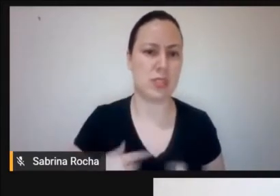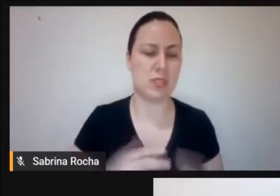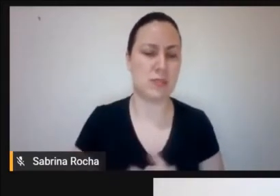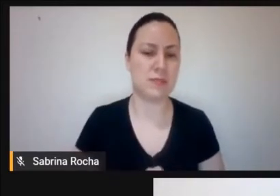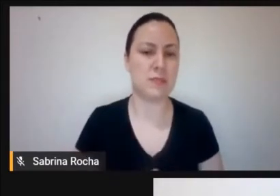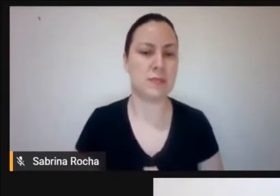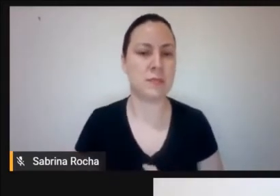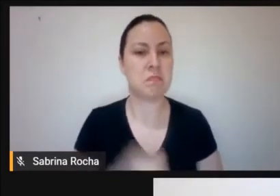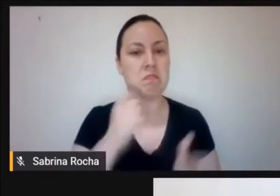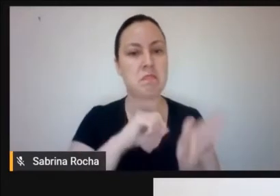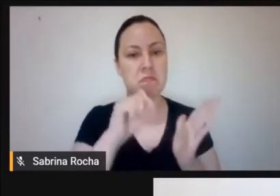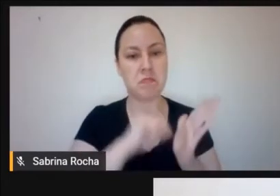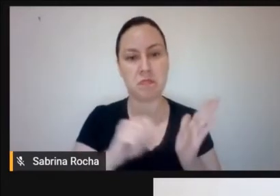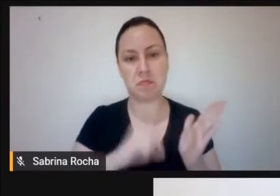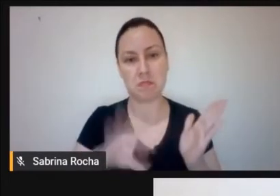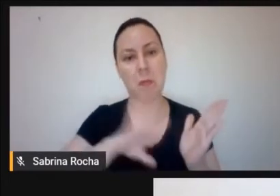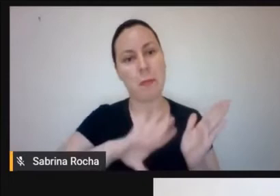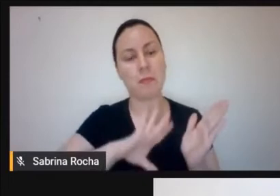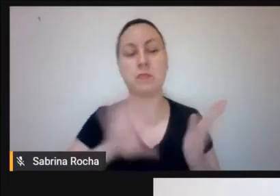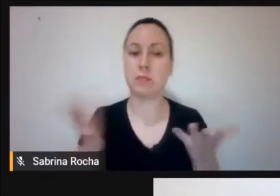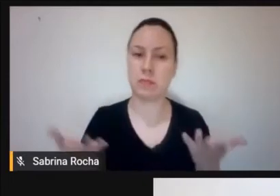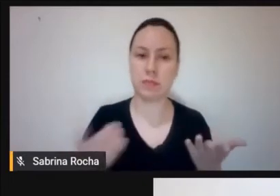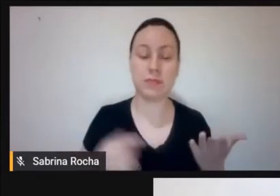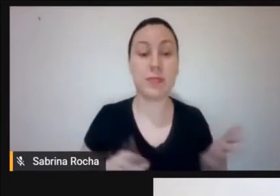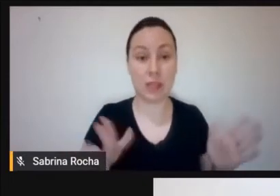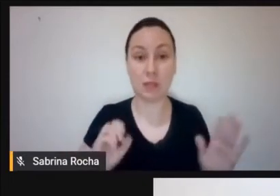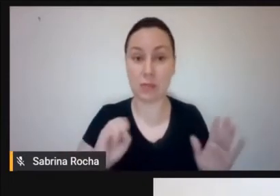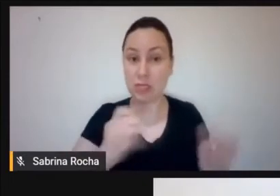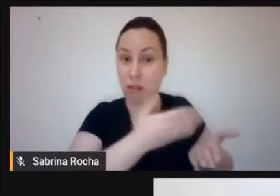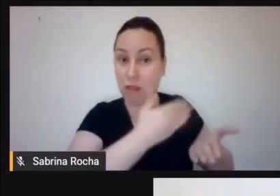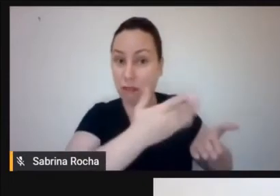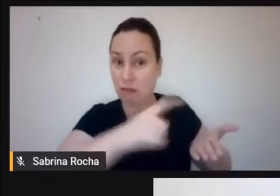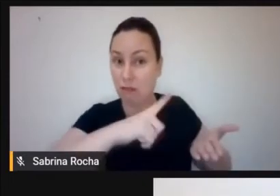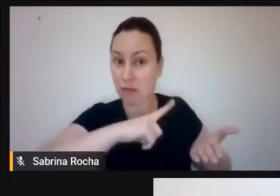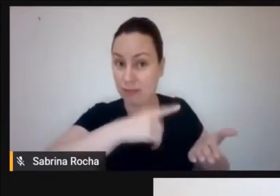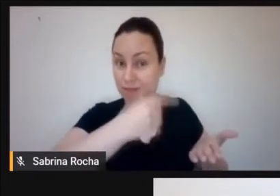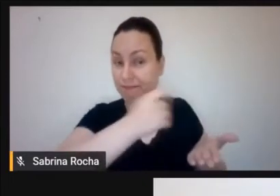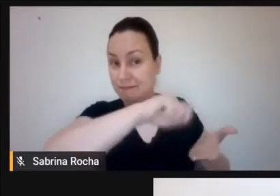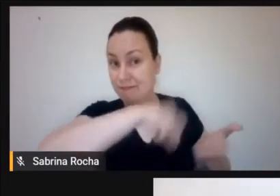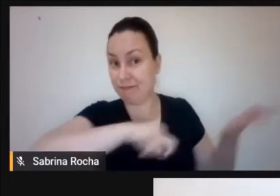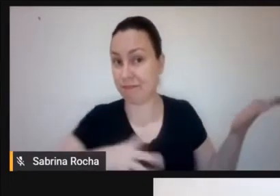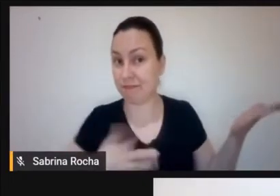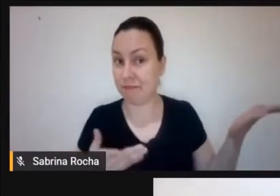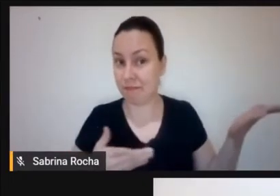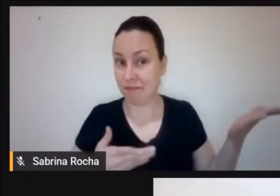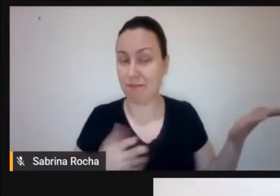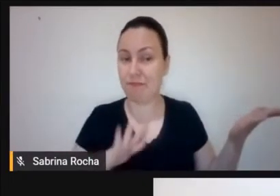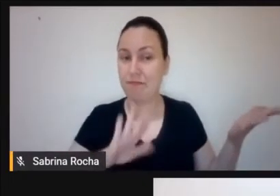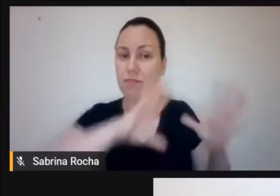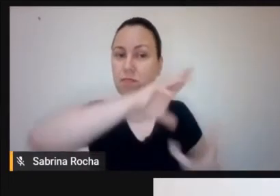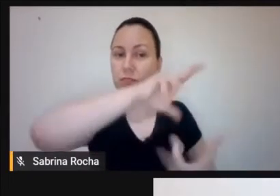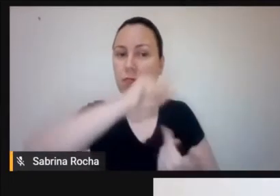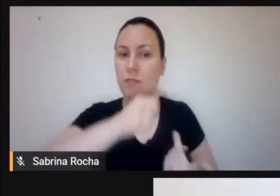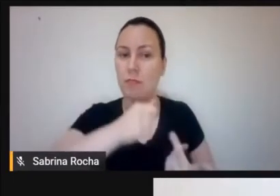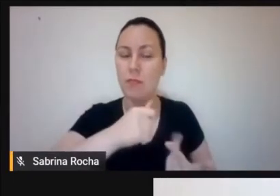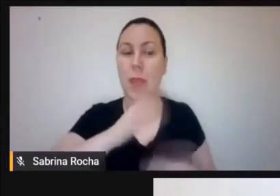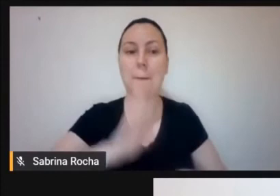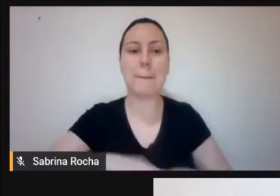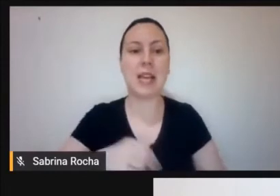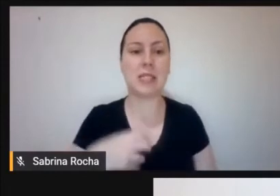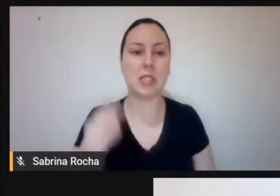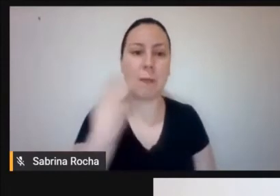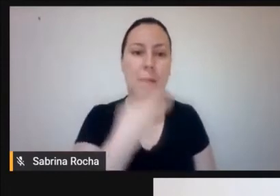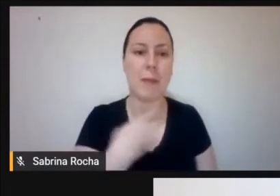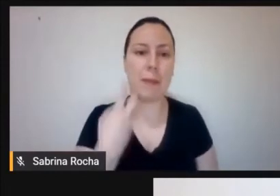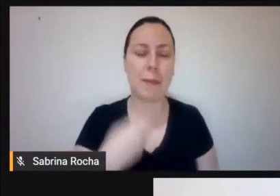eles escrevem lá em português também. Então tem literatura no mundo inteiro. Quanto mais literatura tiver no mundo inteiro, e quanto mais oralidade, mais